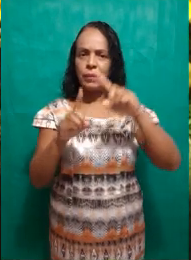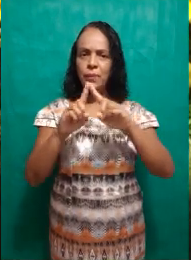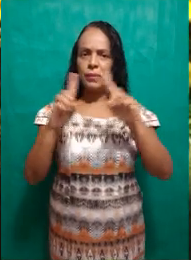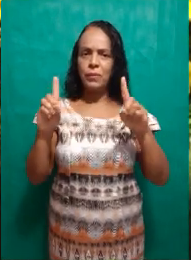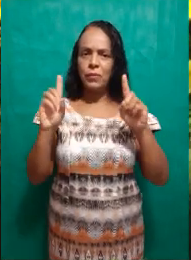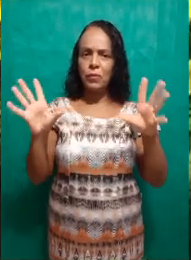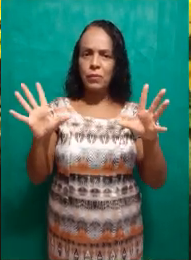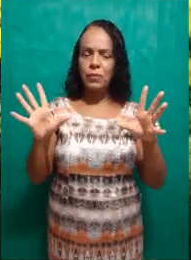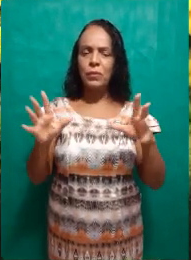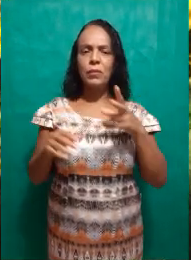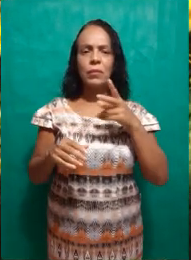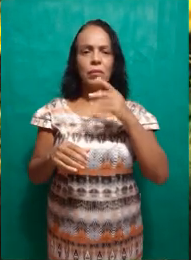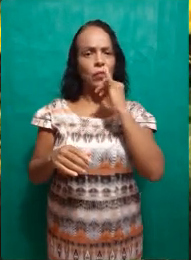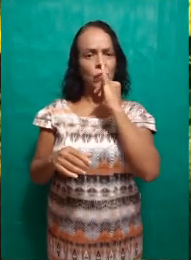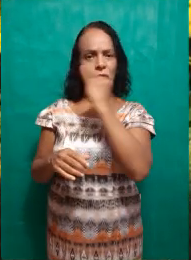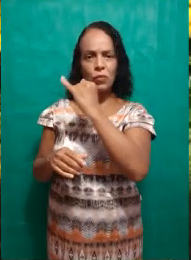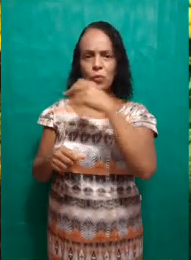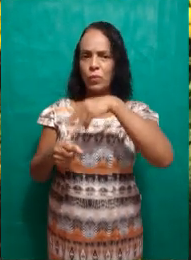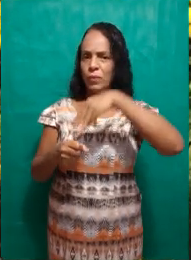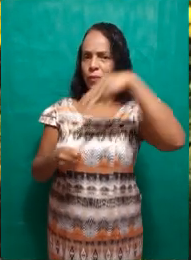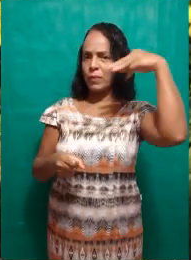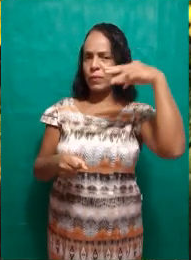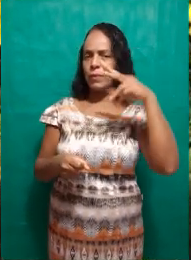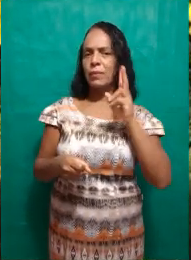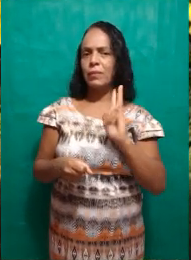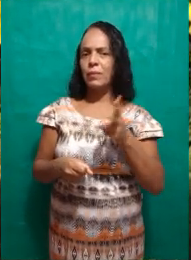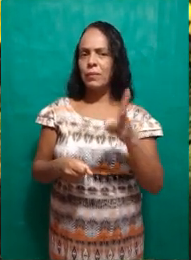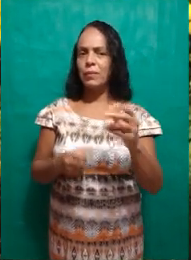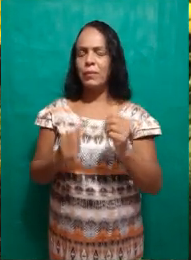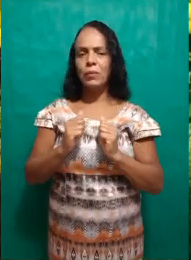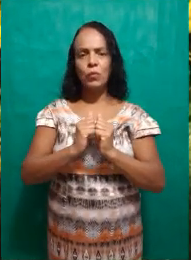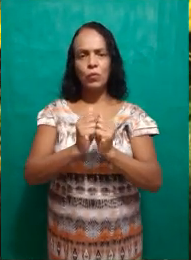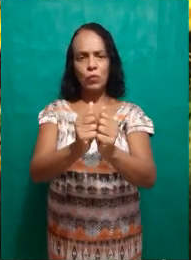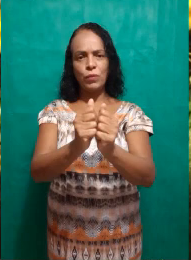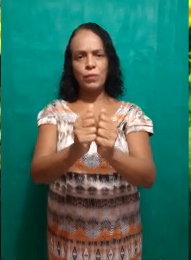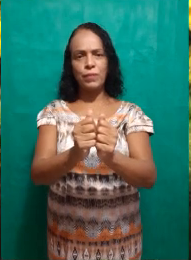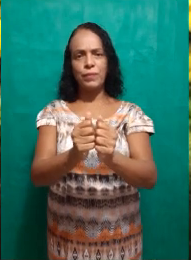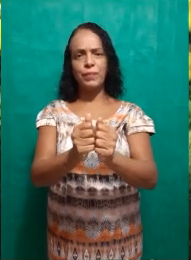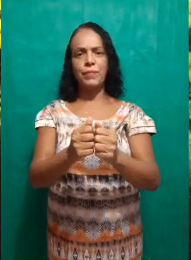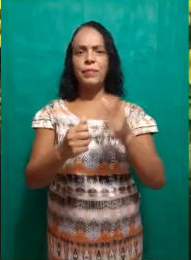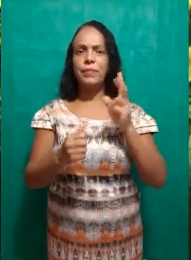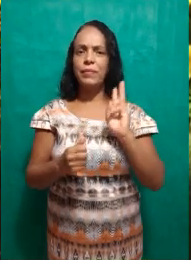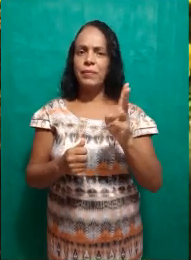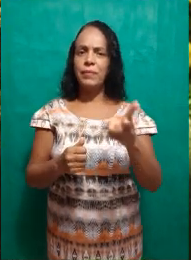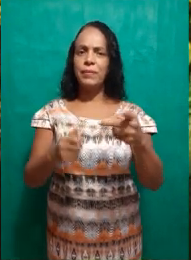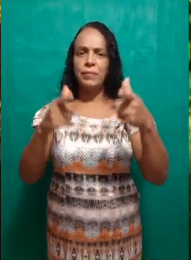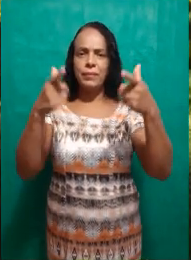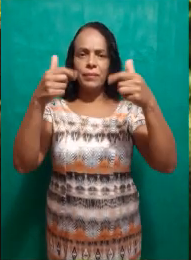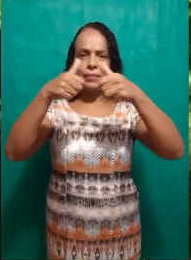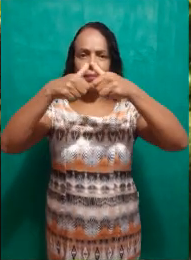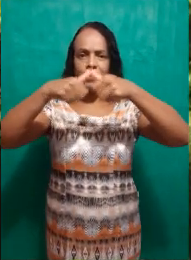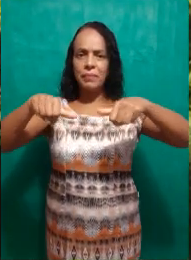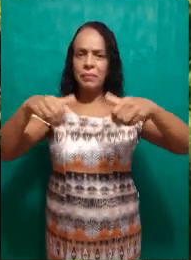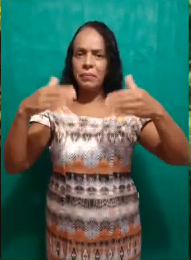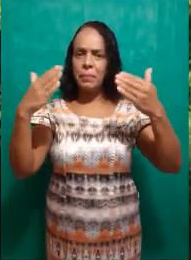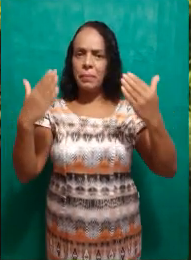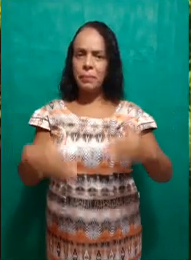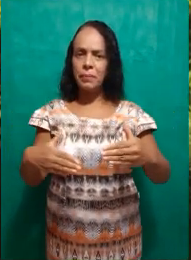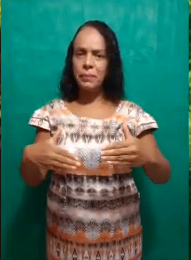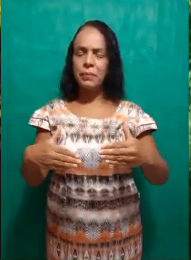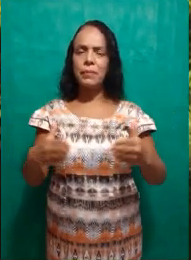seria. Ela disse que o acompanharia e estaria presente